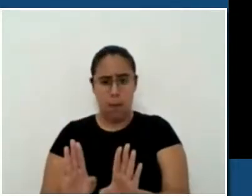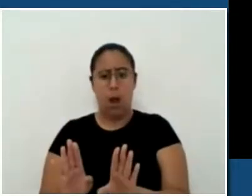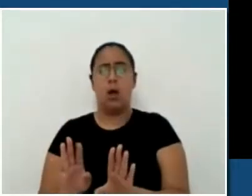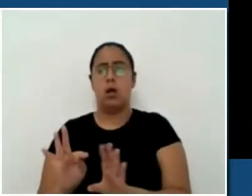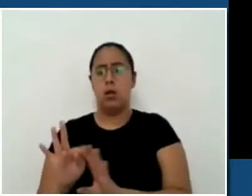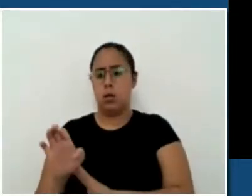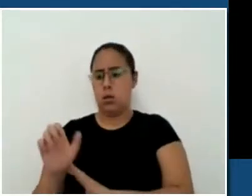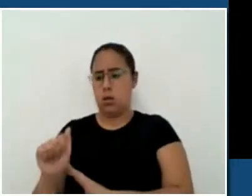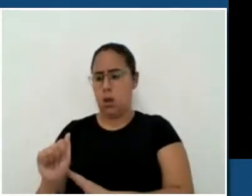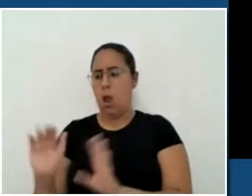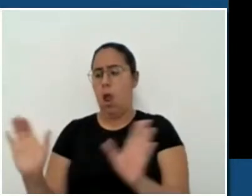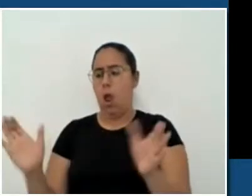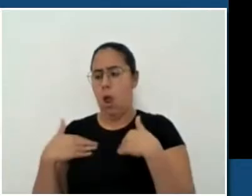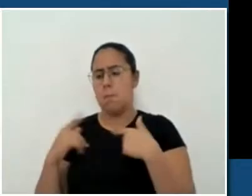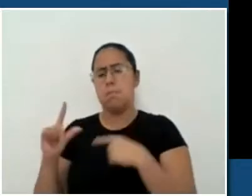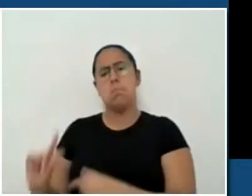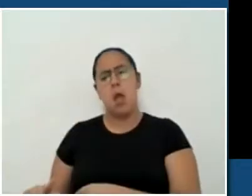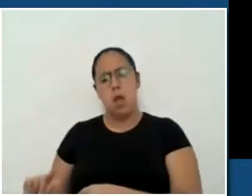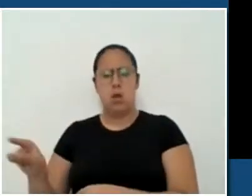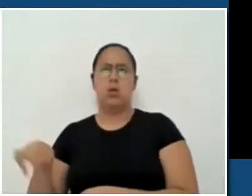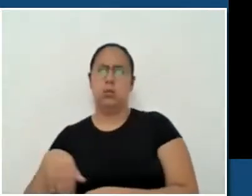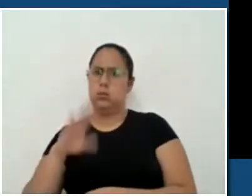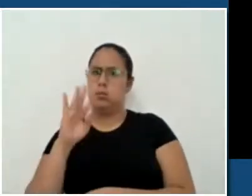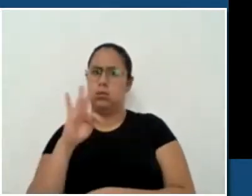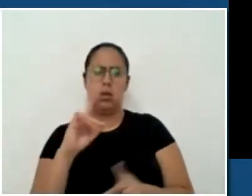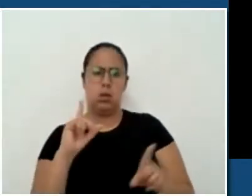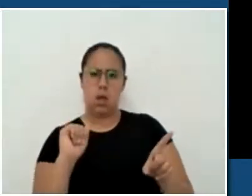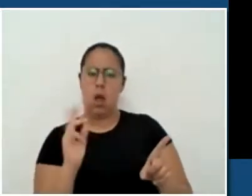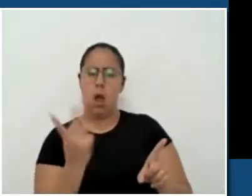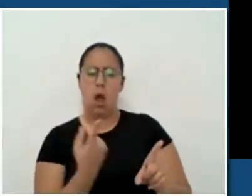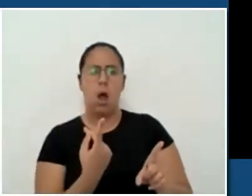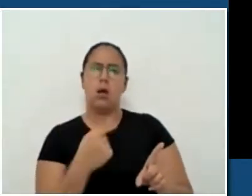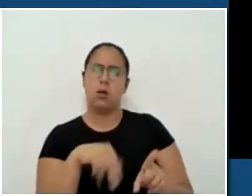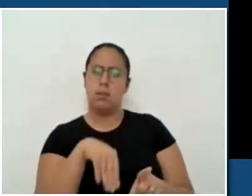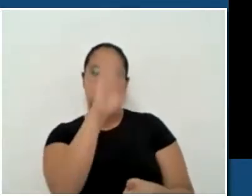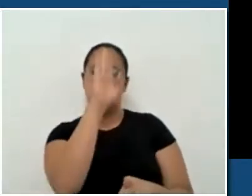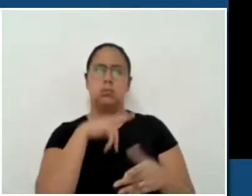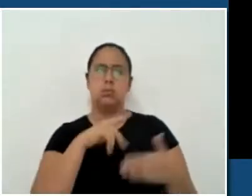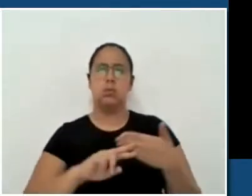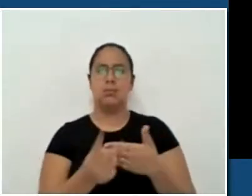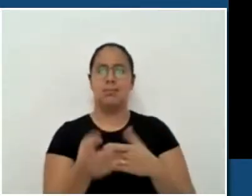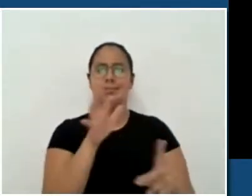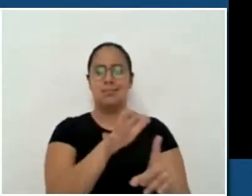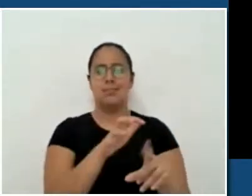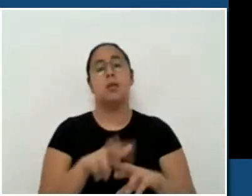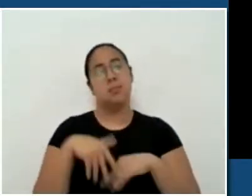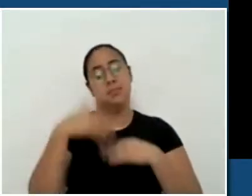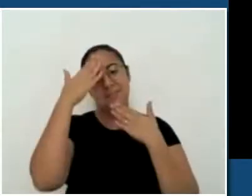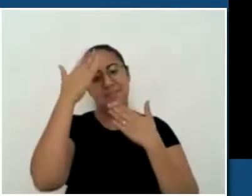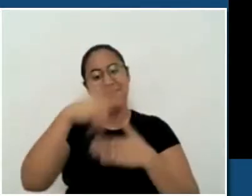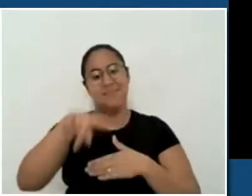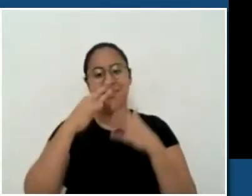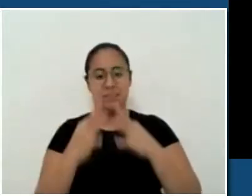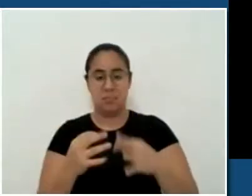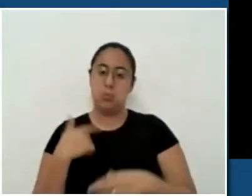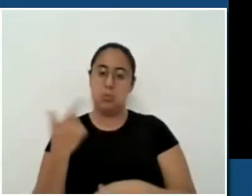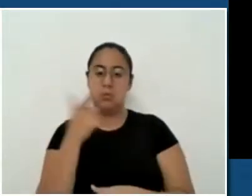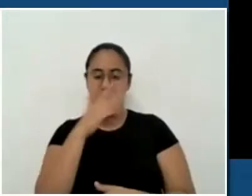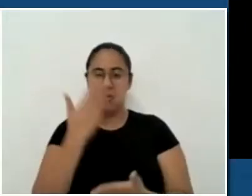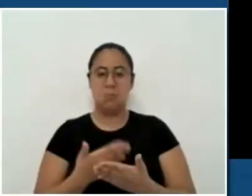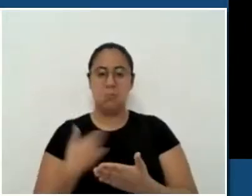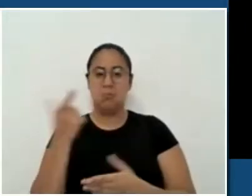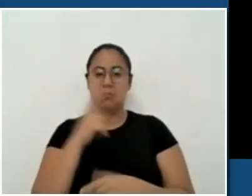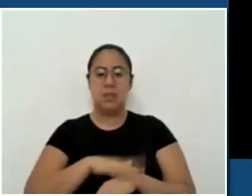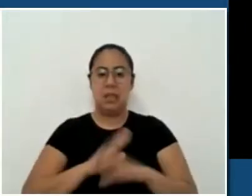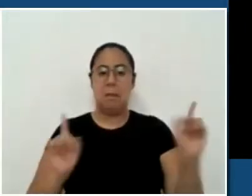em relação àqueles que só têm TDAH. Então, eu agradeço a atenção, acredito que eu falei dentro do meu tempo. Foi